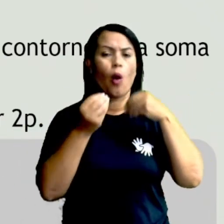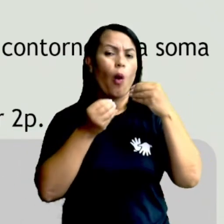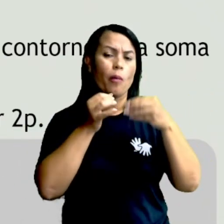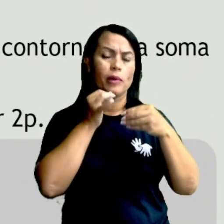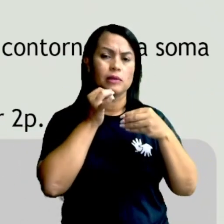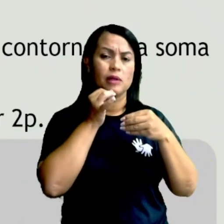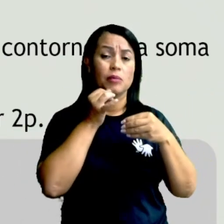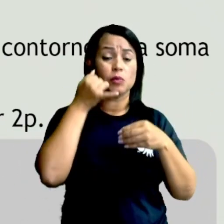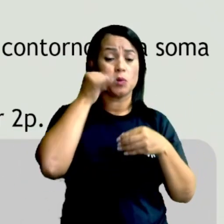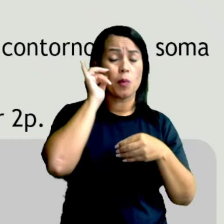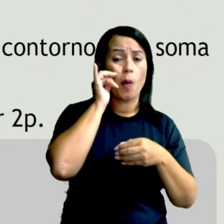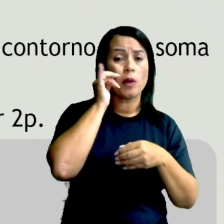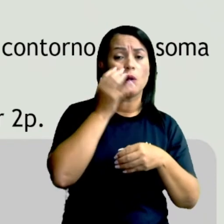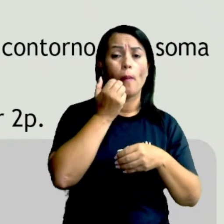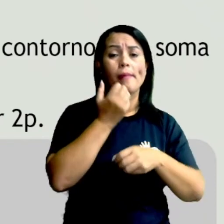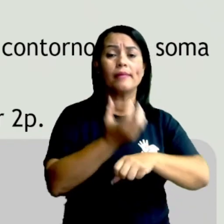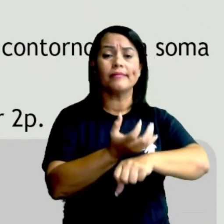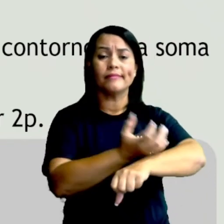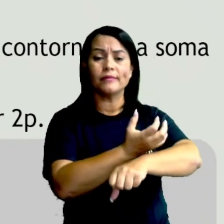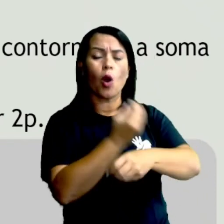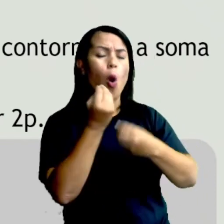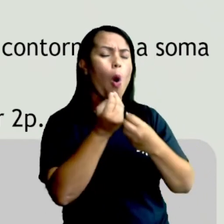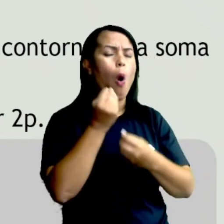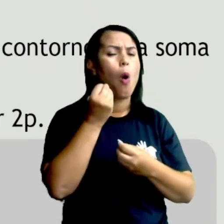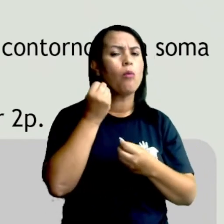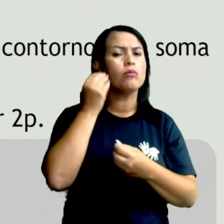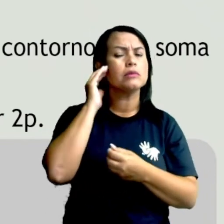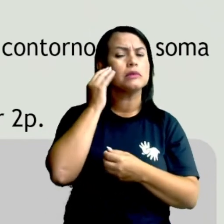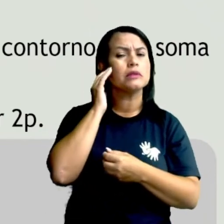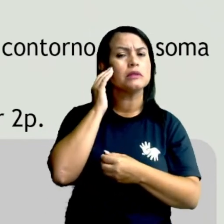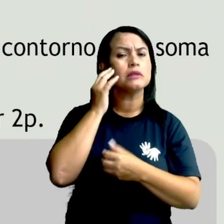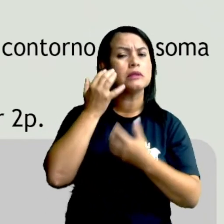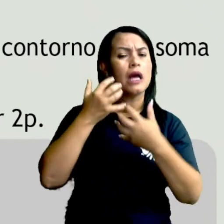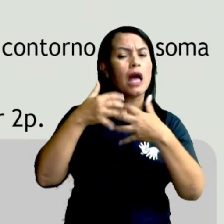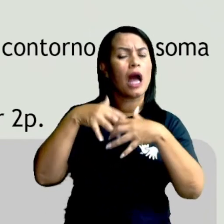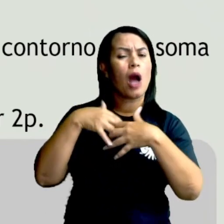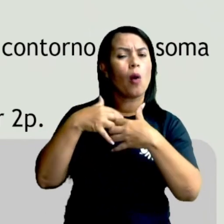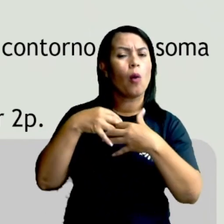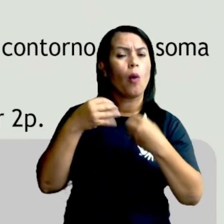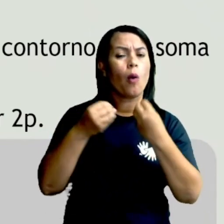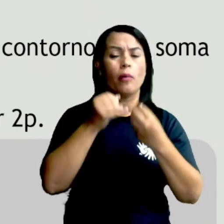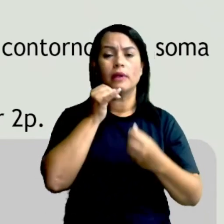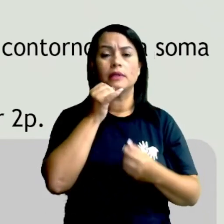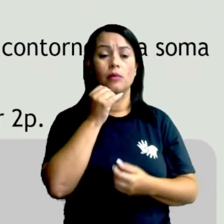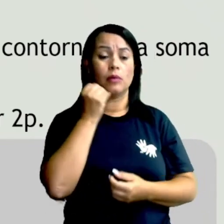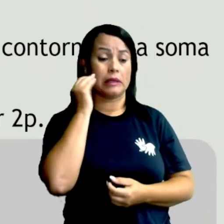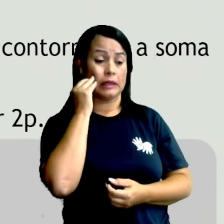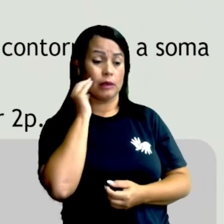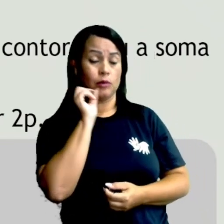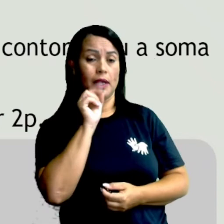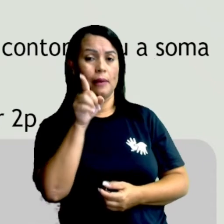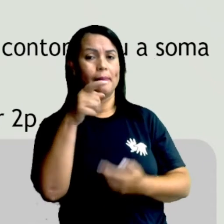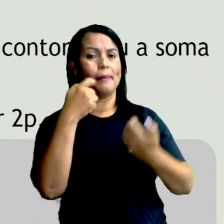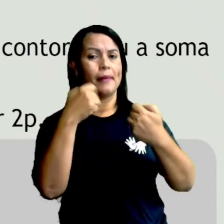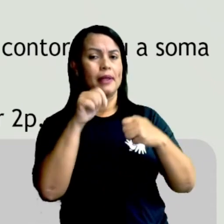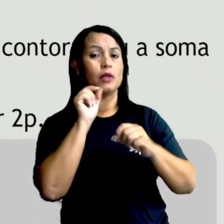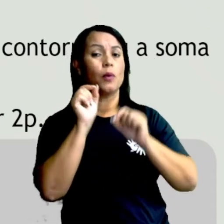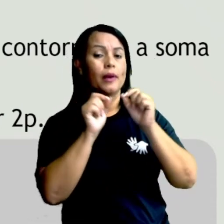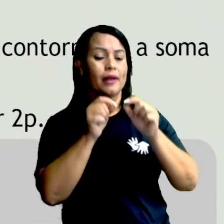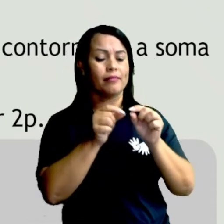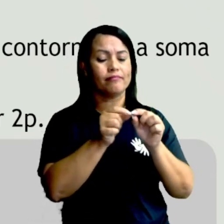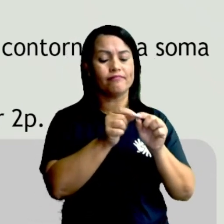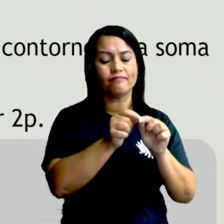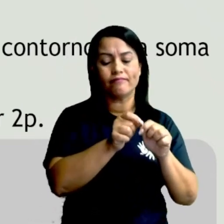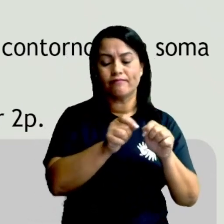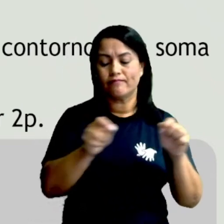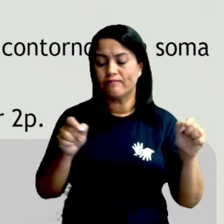deveria proceder para chegar a uma conclusão? De maneira bem intuitiva, concluímos que ele precisa determinar as medidas de